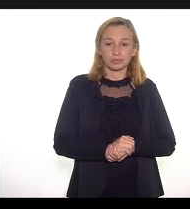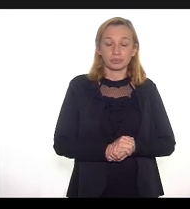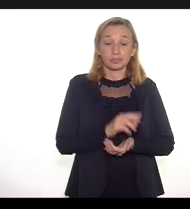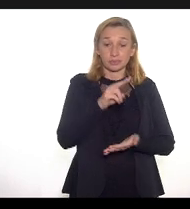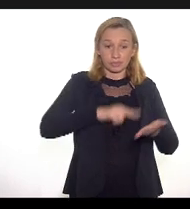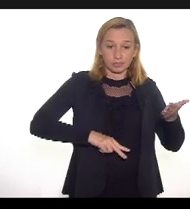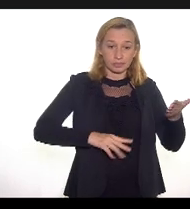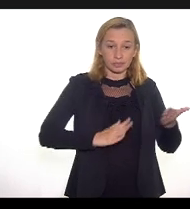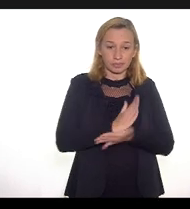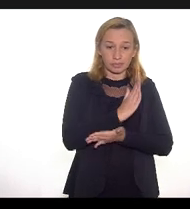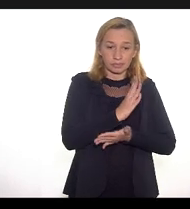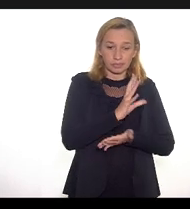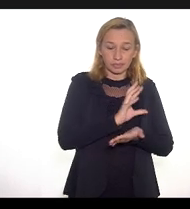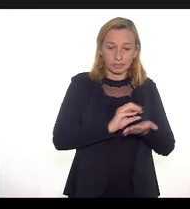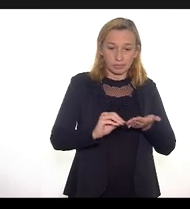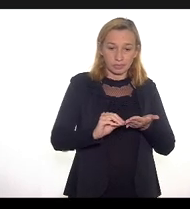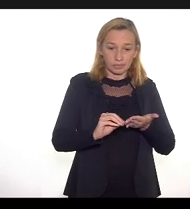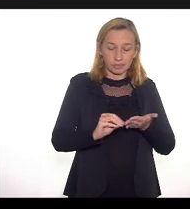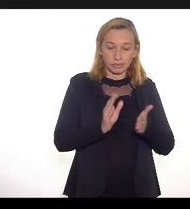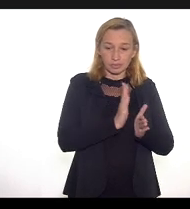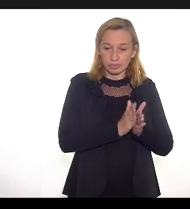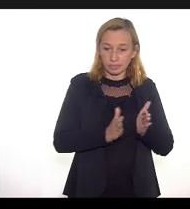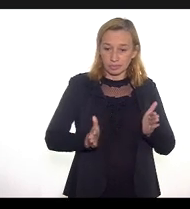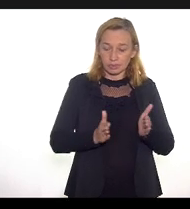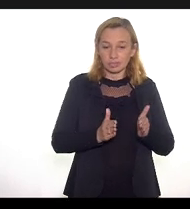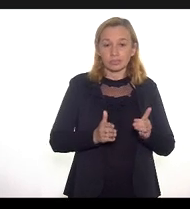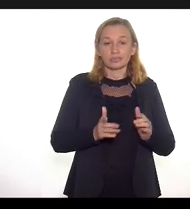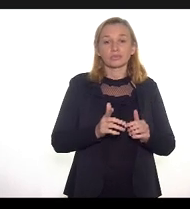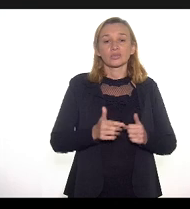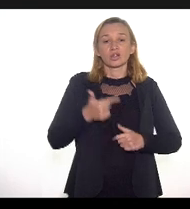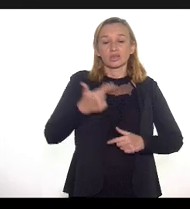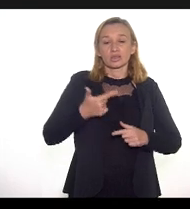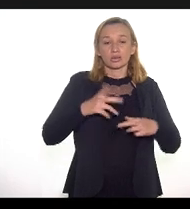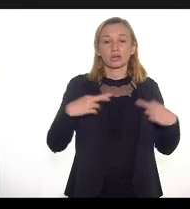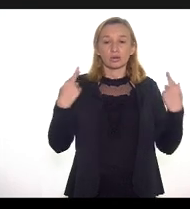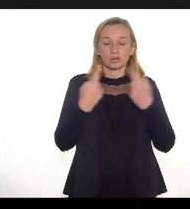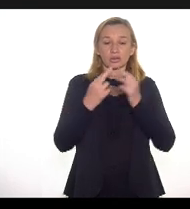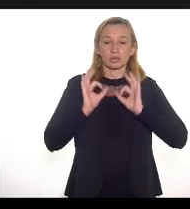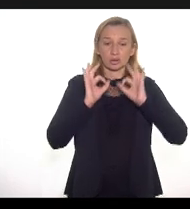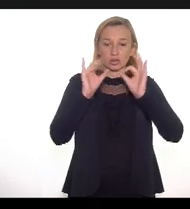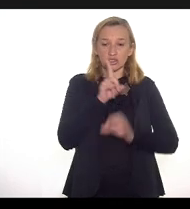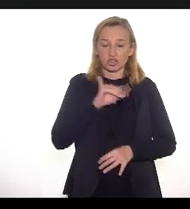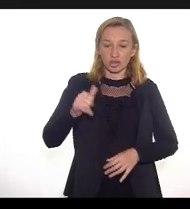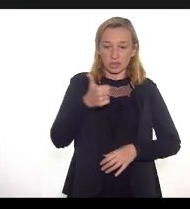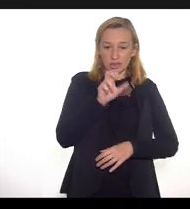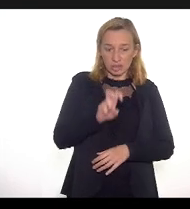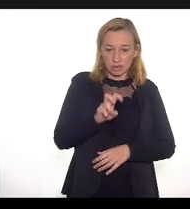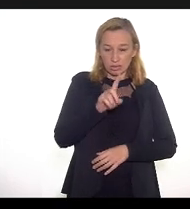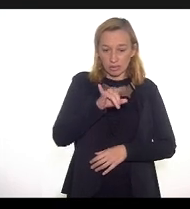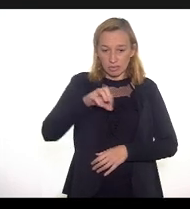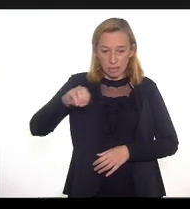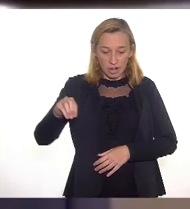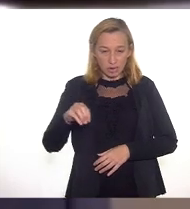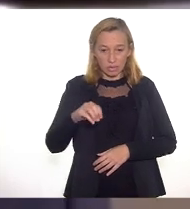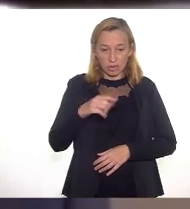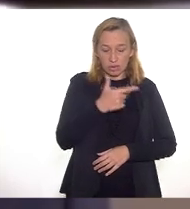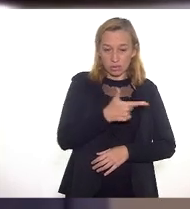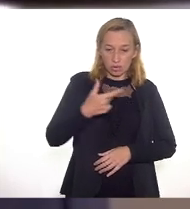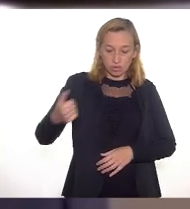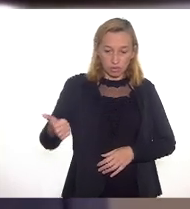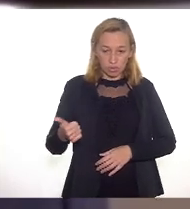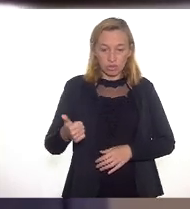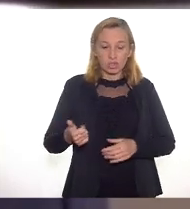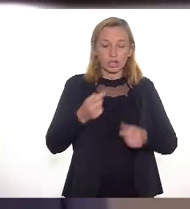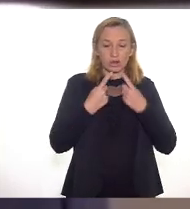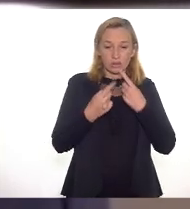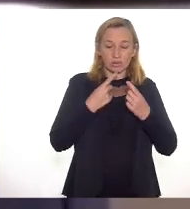Lida e aprovada a ata, passa-se a ordem da segunda sessão extraordinária do dia 5 de maio de 21. Anuncio, em regime